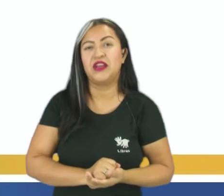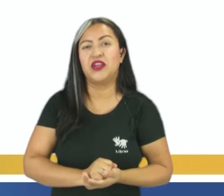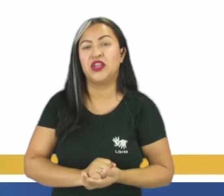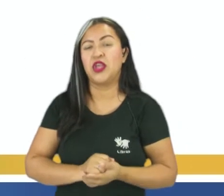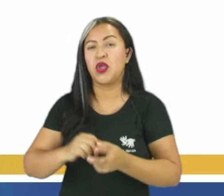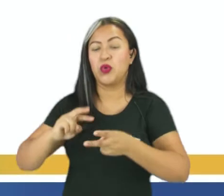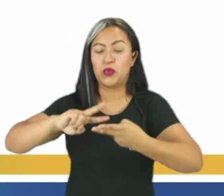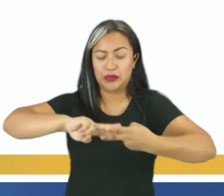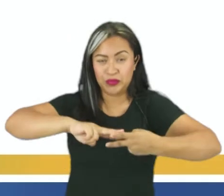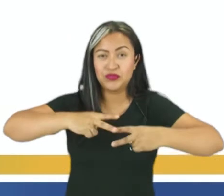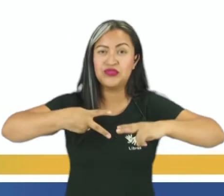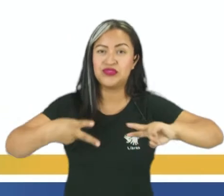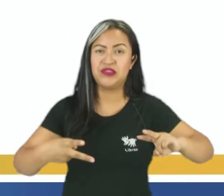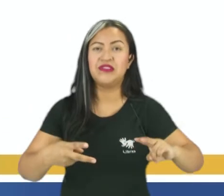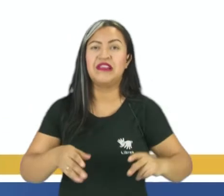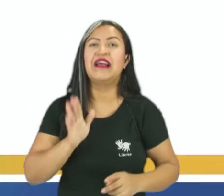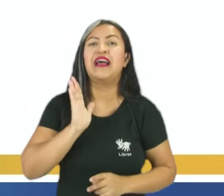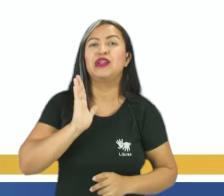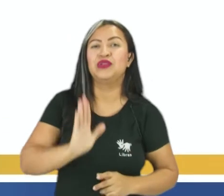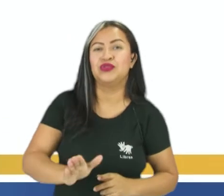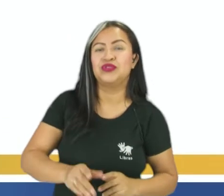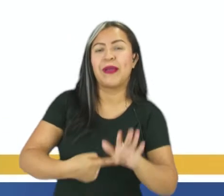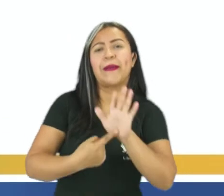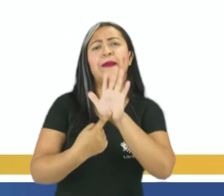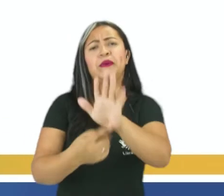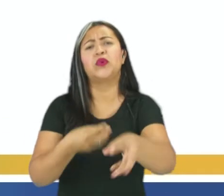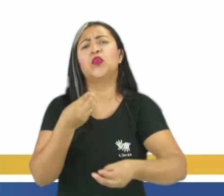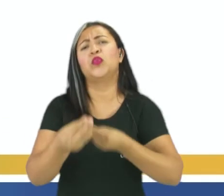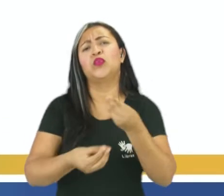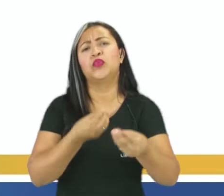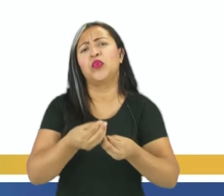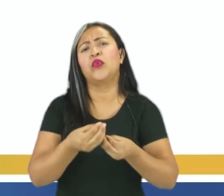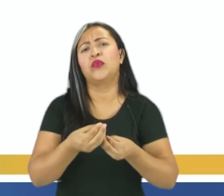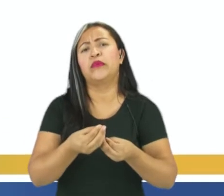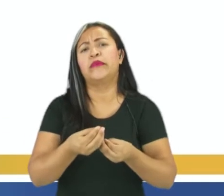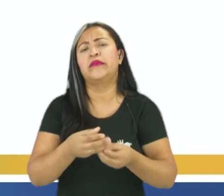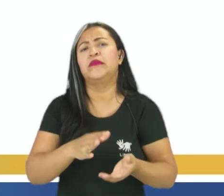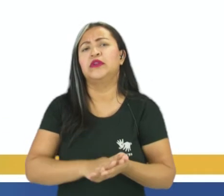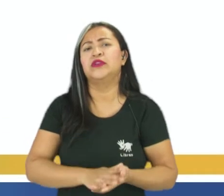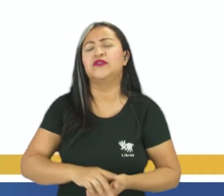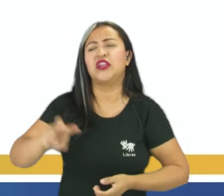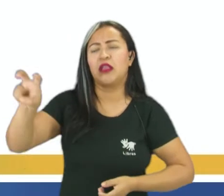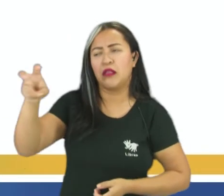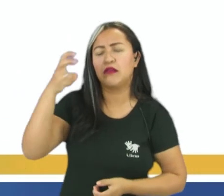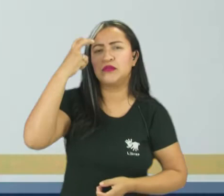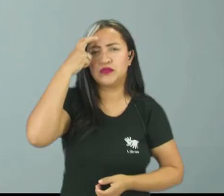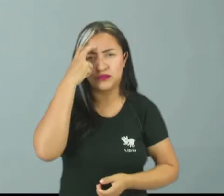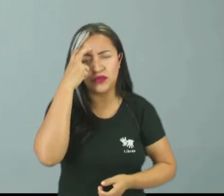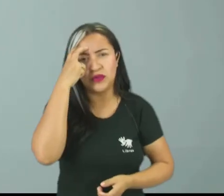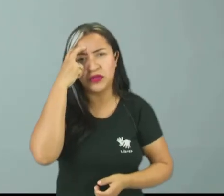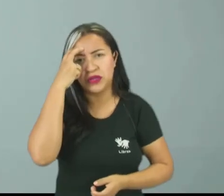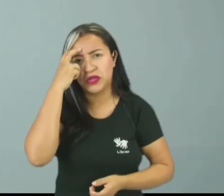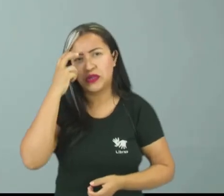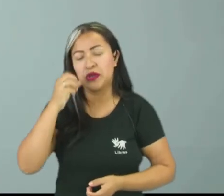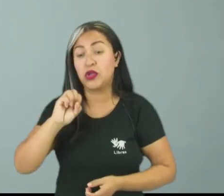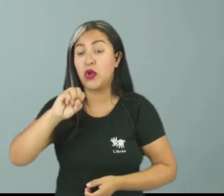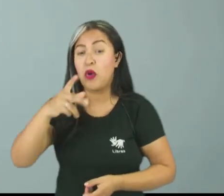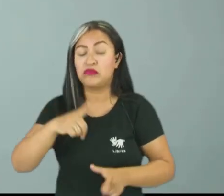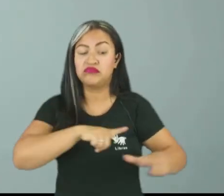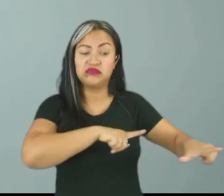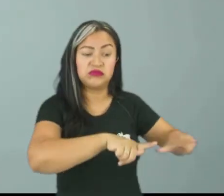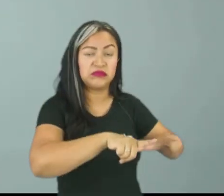na sociedade, né? Se elas vão, de fato, depender do Estado, se elas serão proativas, né? Se elas serão